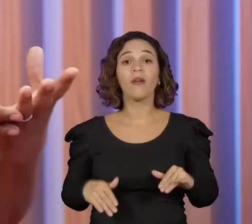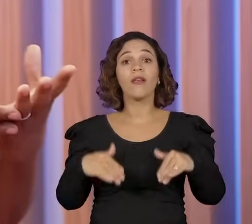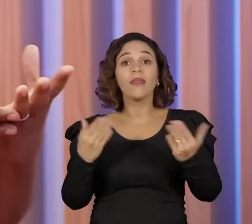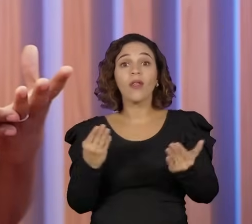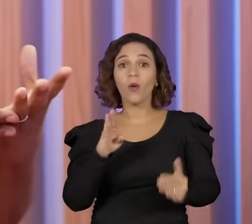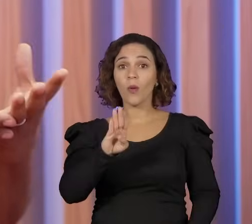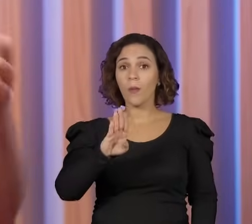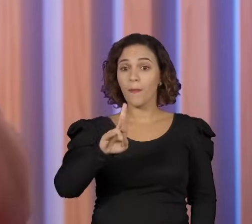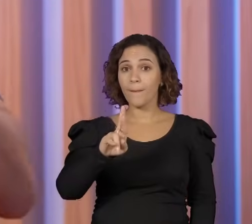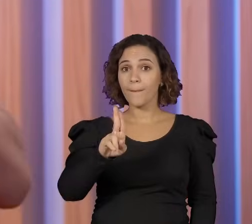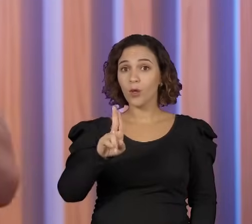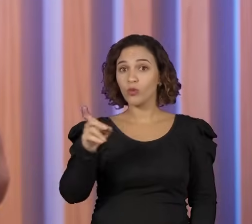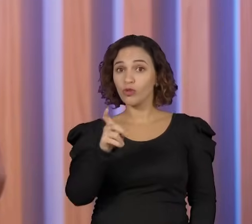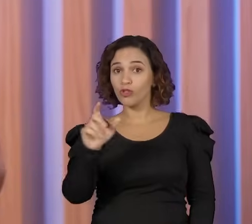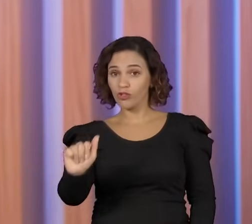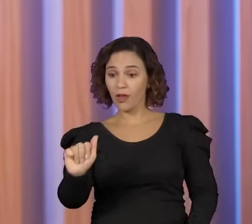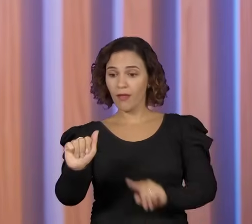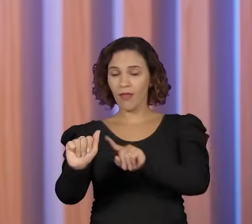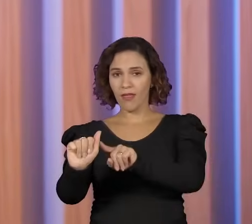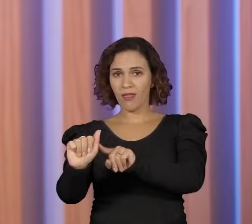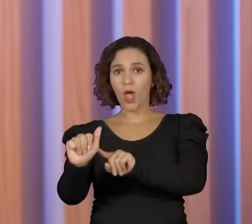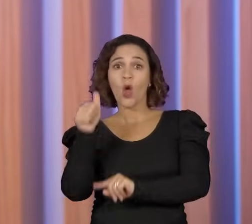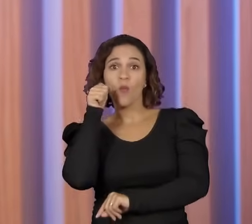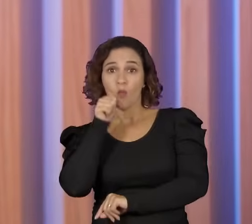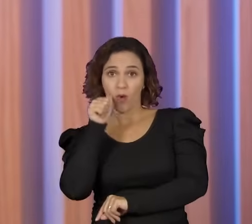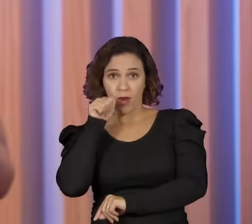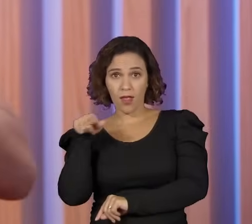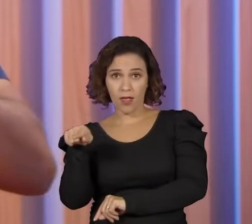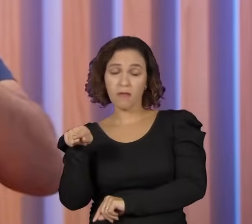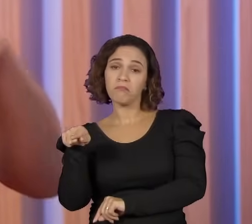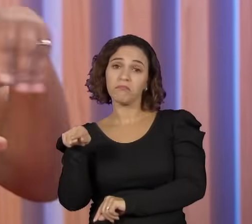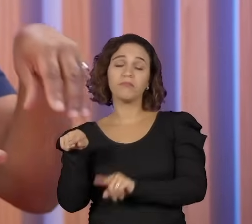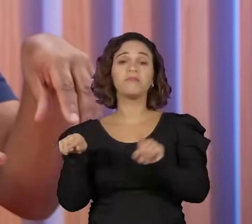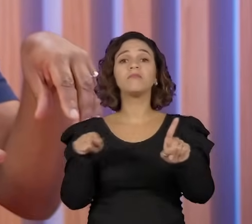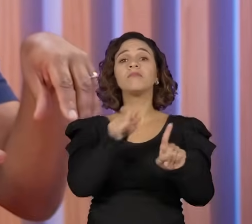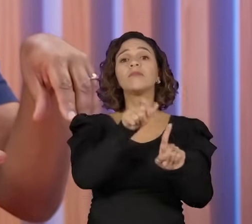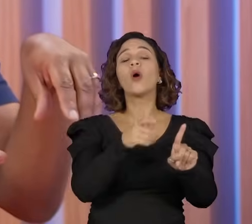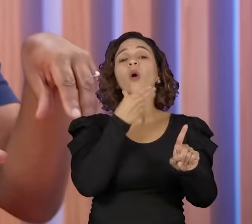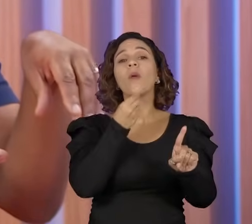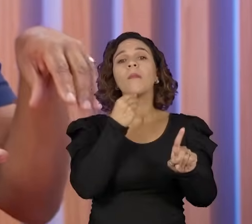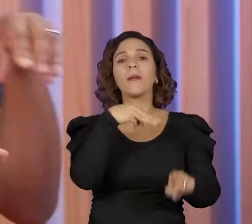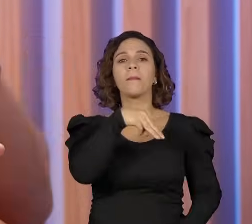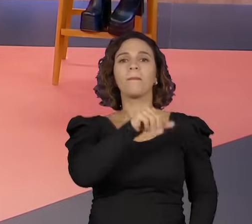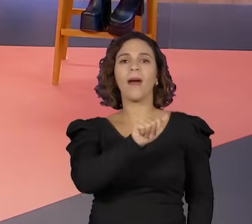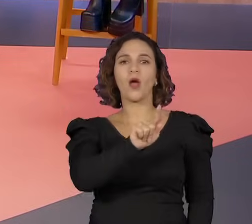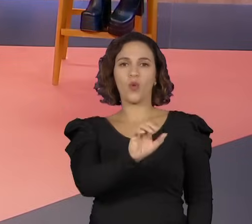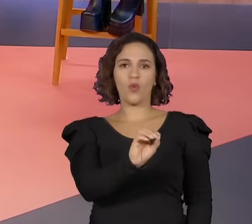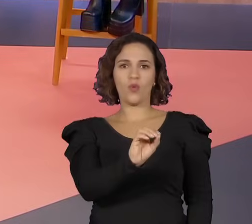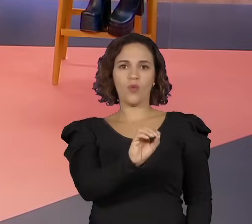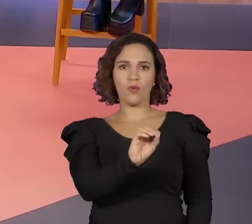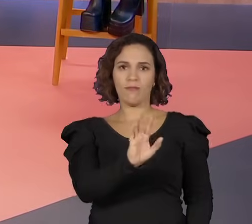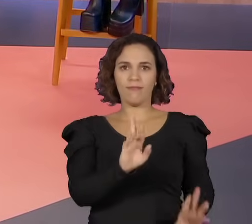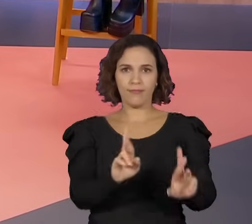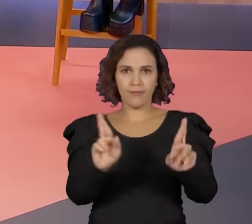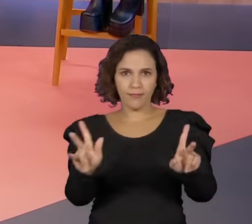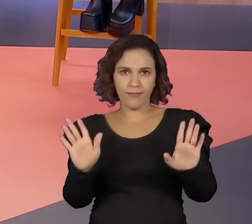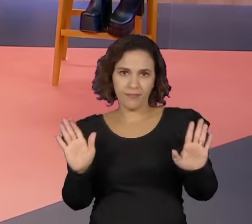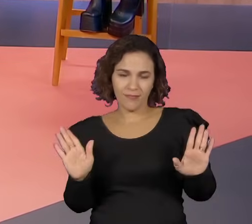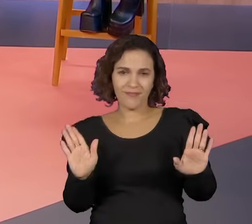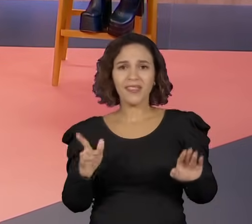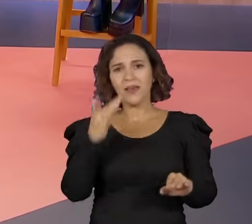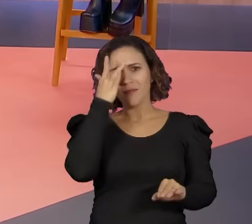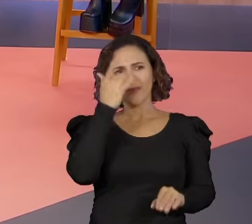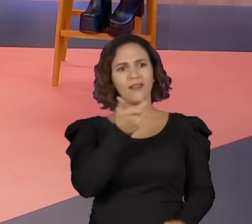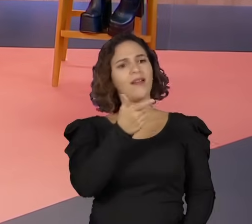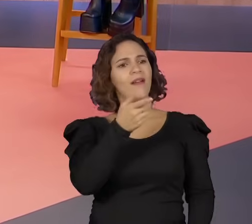bruxa. A mulher é bruxa, o homem é mago. Né? E quando me chamam de